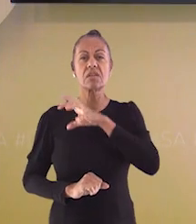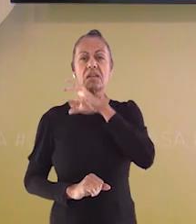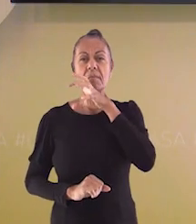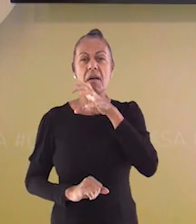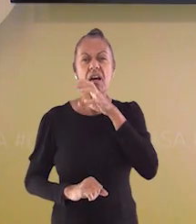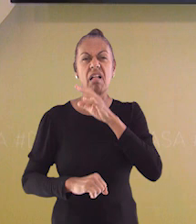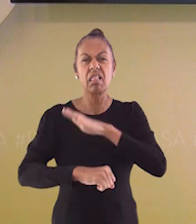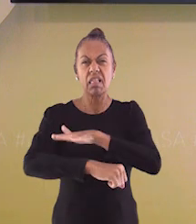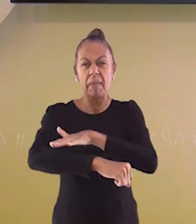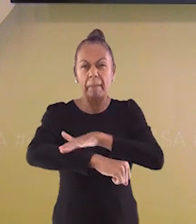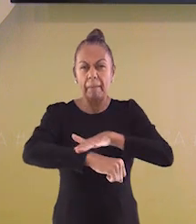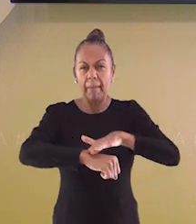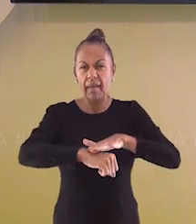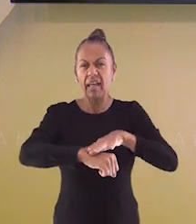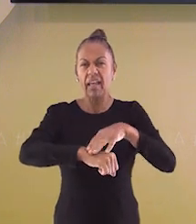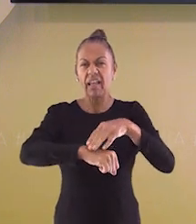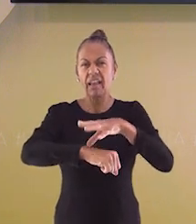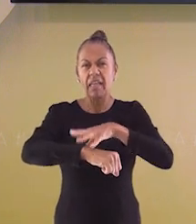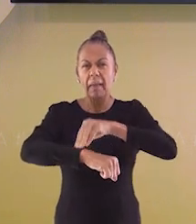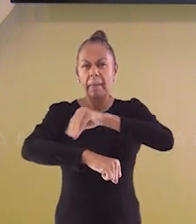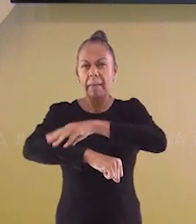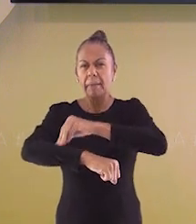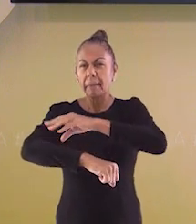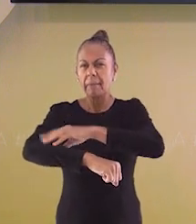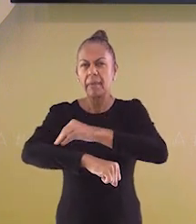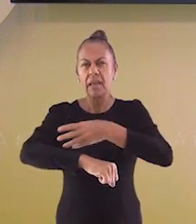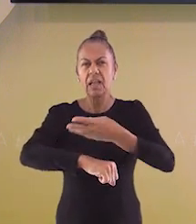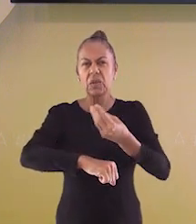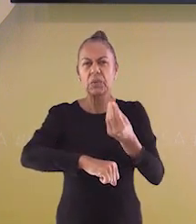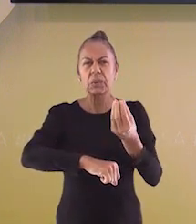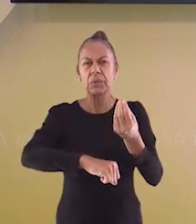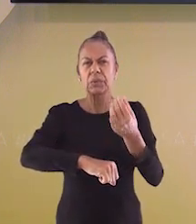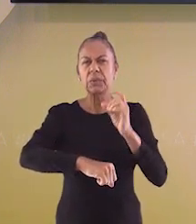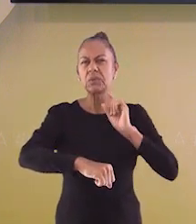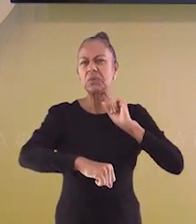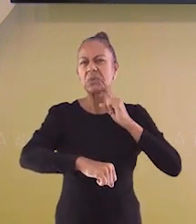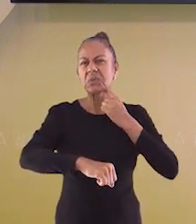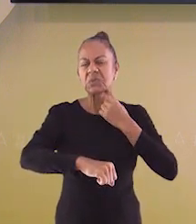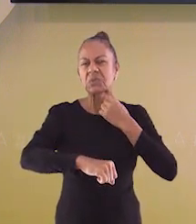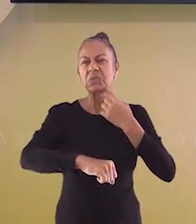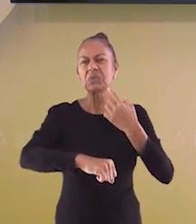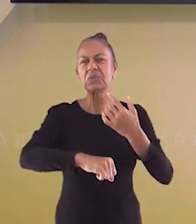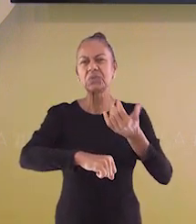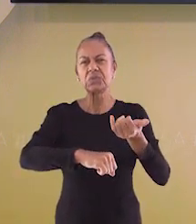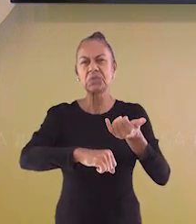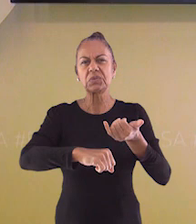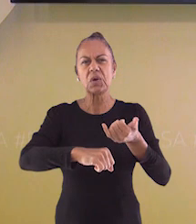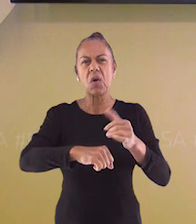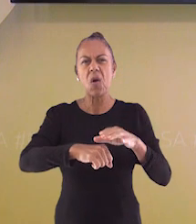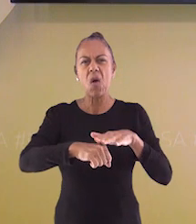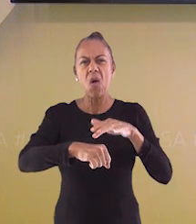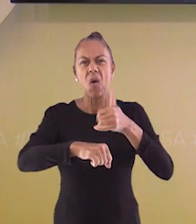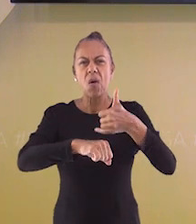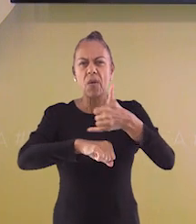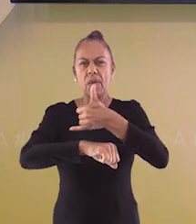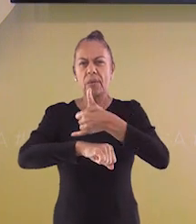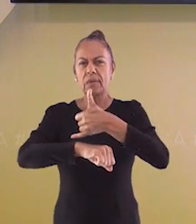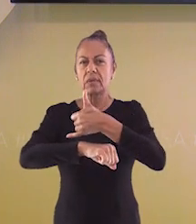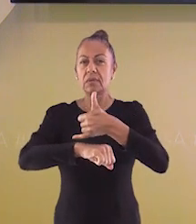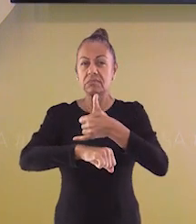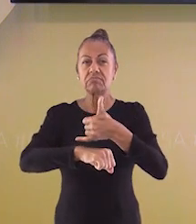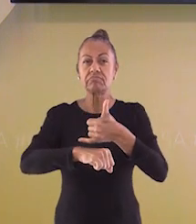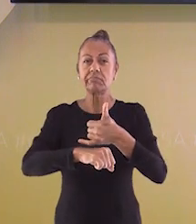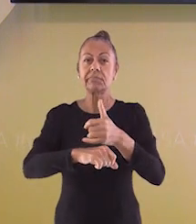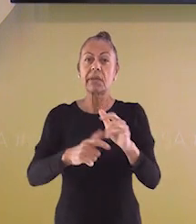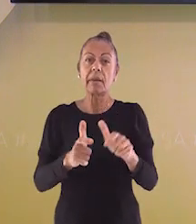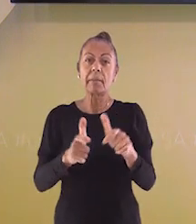Os animais, a pele deles fica danificada, o pelo, eles não conseguem se livrar do óleo que fica agarrado no corpo deles, e muitos deles são levados